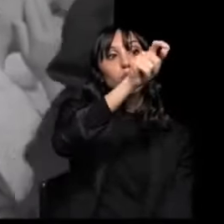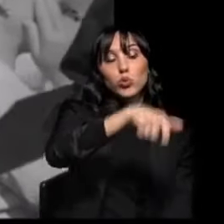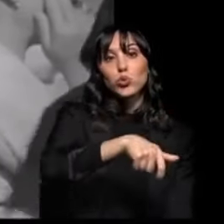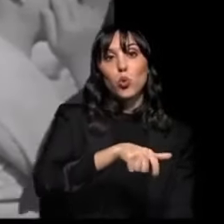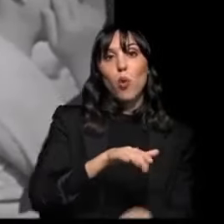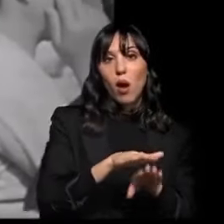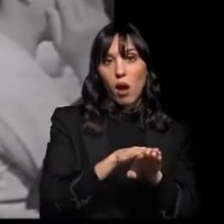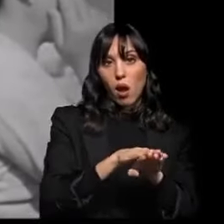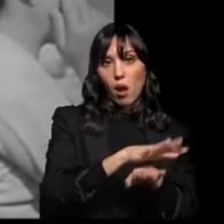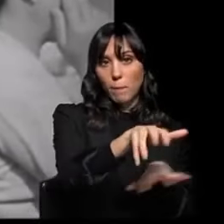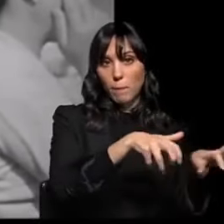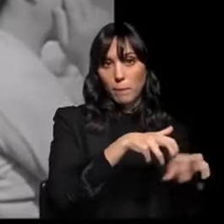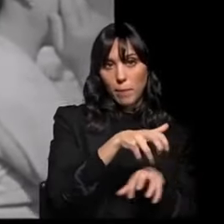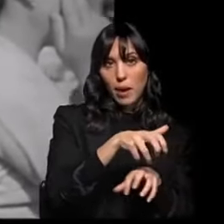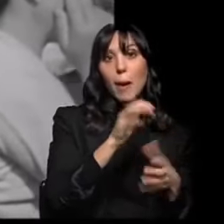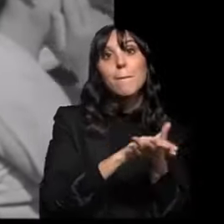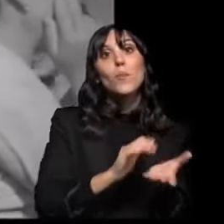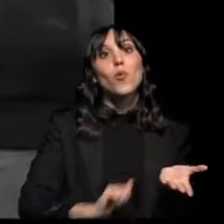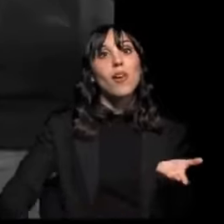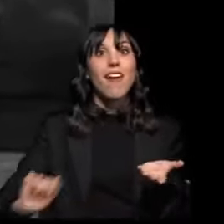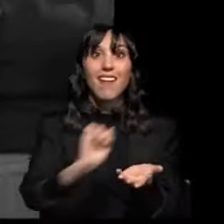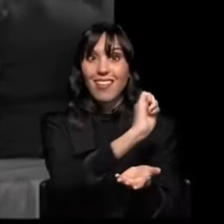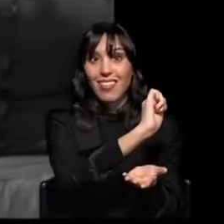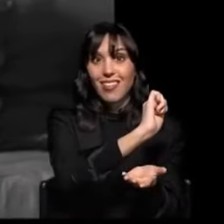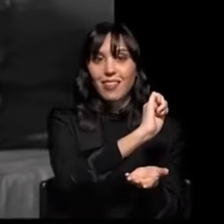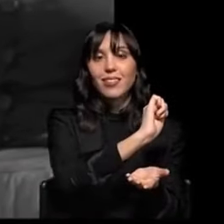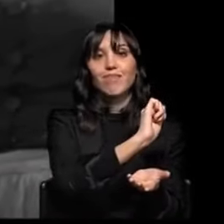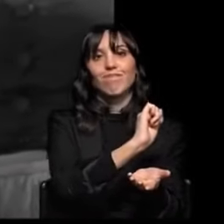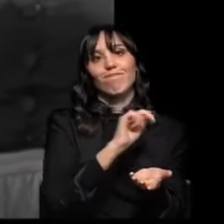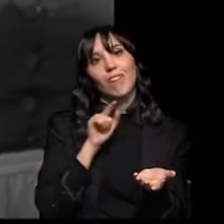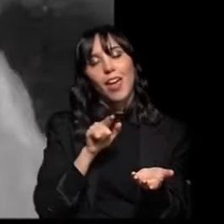tem barco, mas que está adido ao mar. E